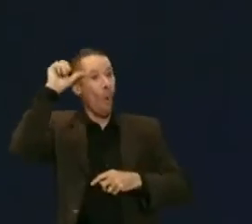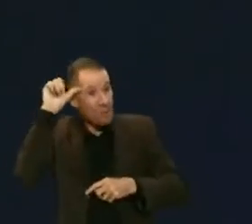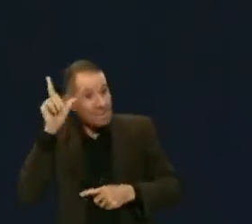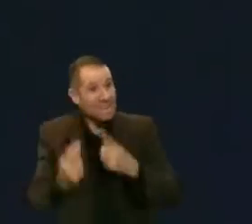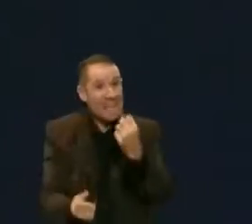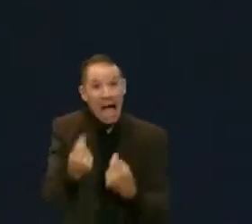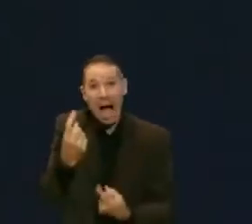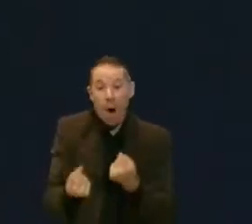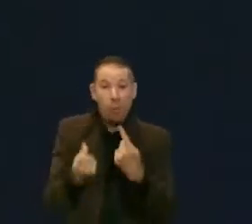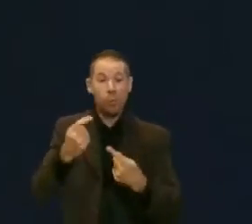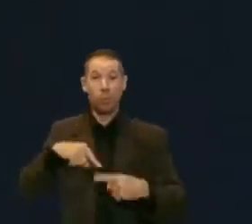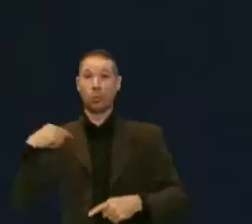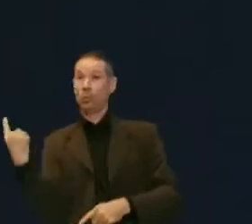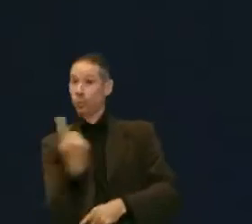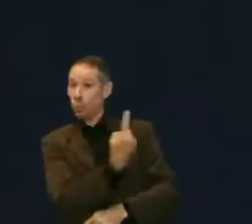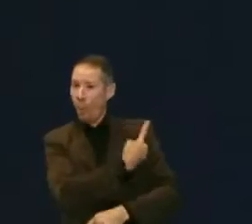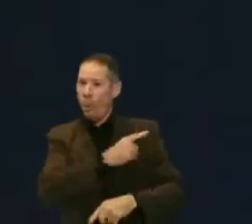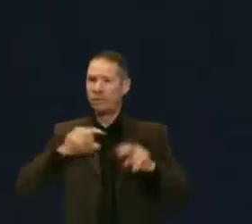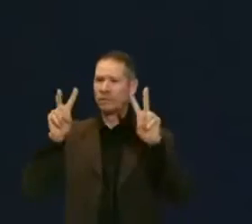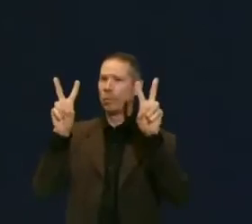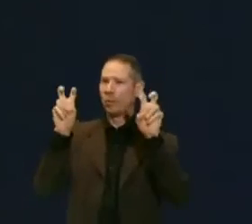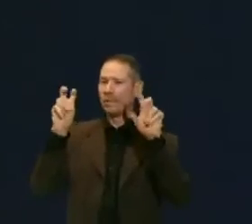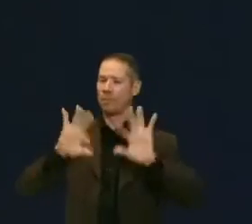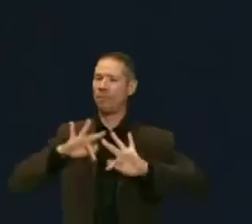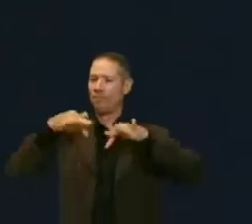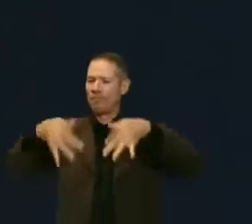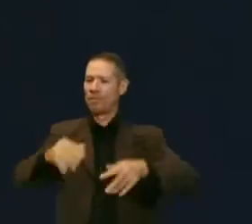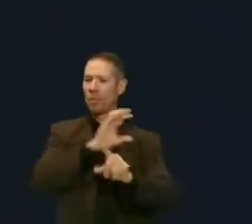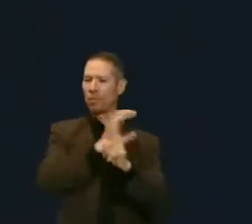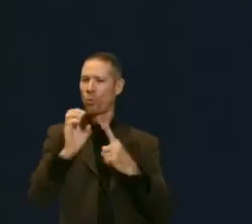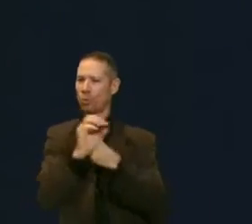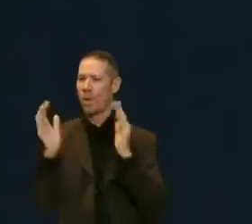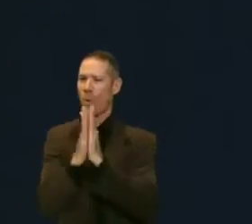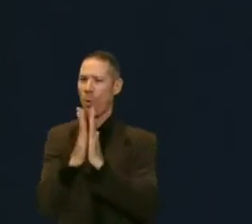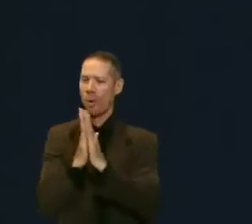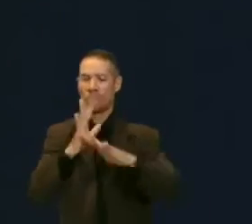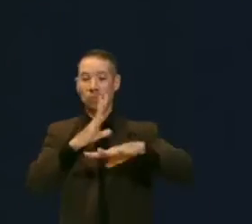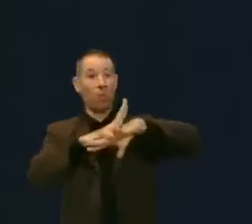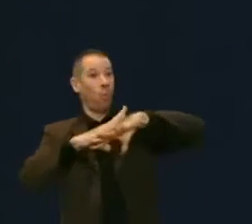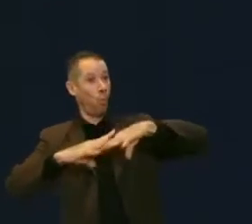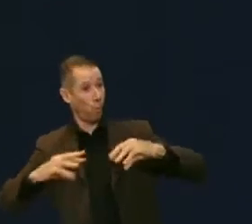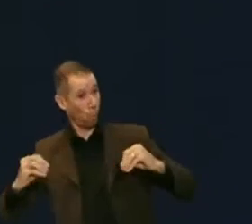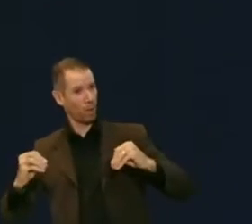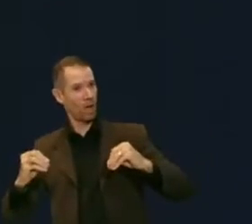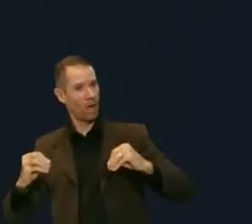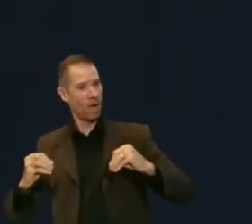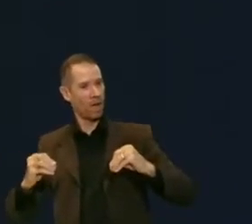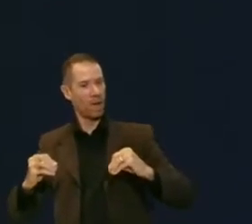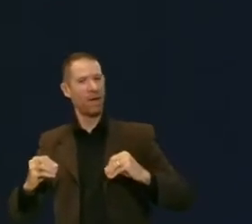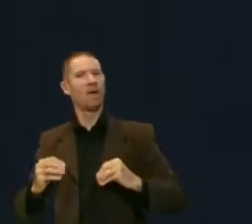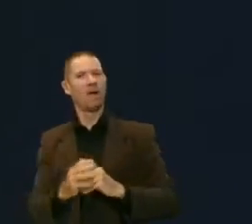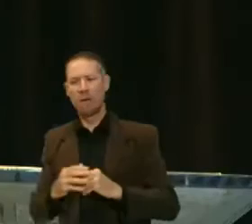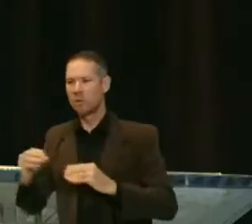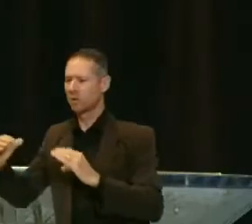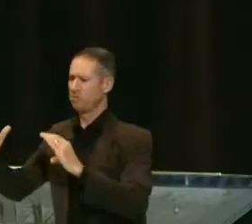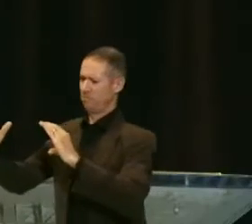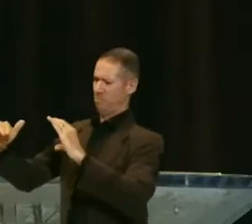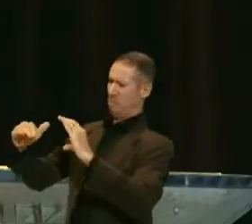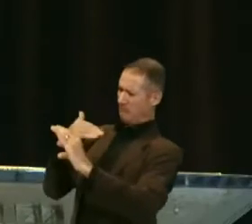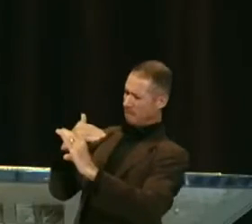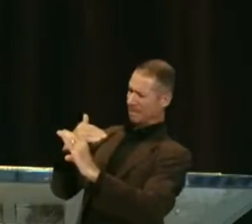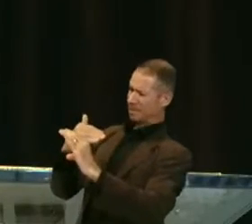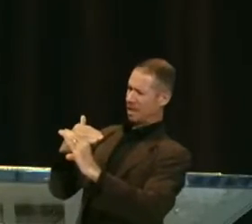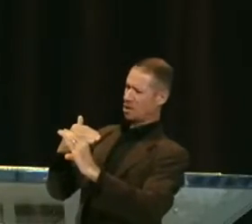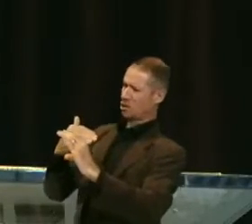algo tremendo. Nós estávamos falando sobre esse tema e no final do culto nós oramos por cura. E eu recebi uma mensagem no final